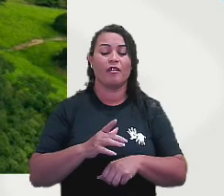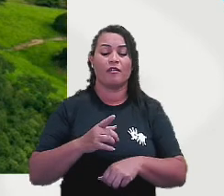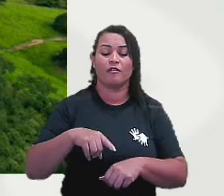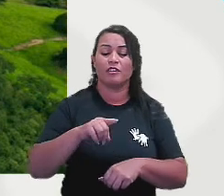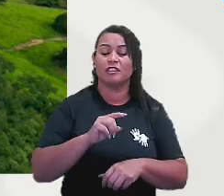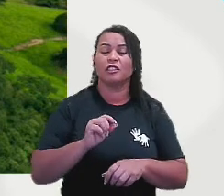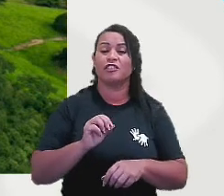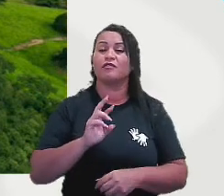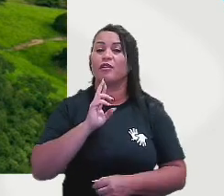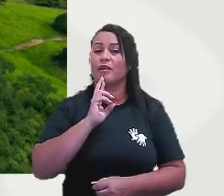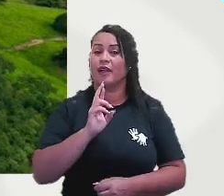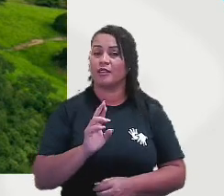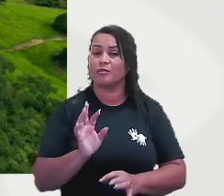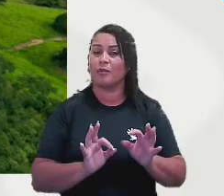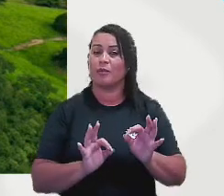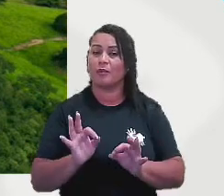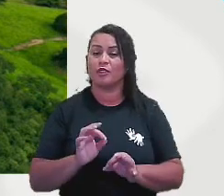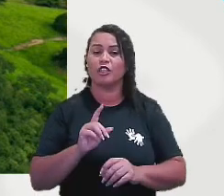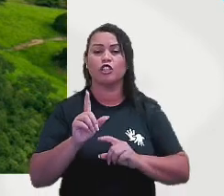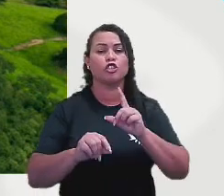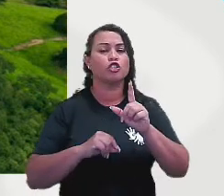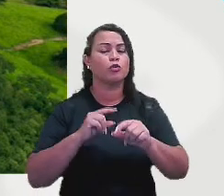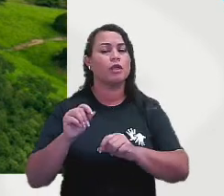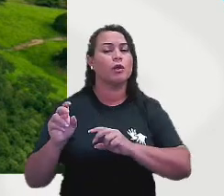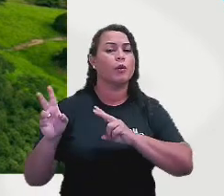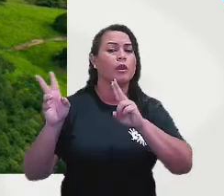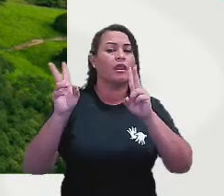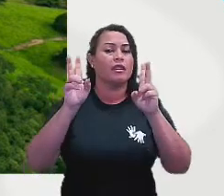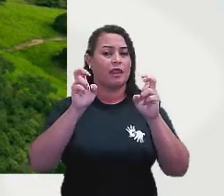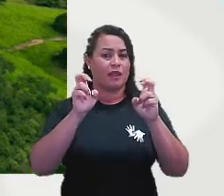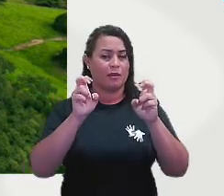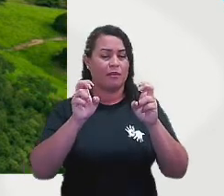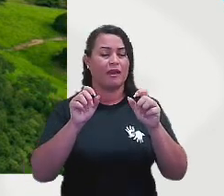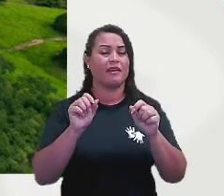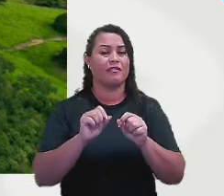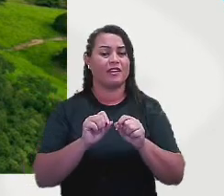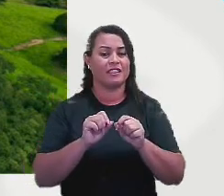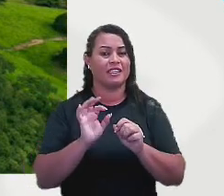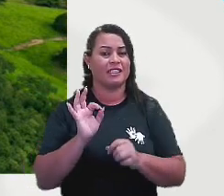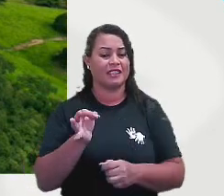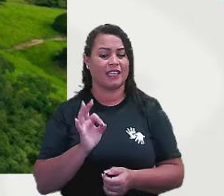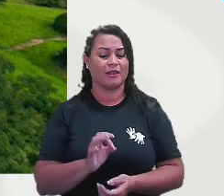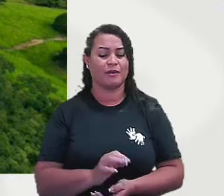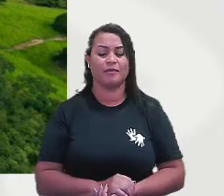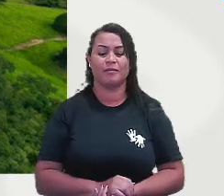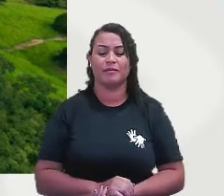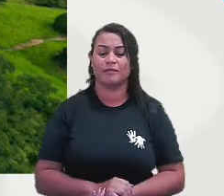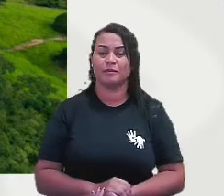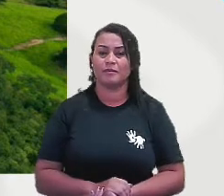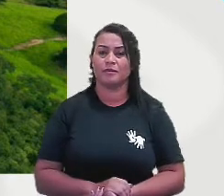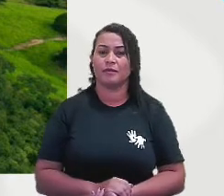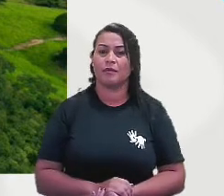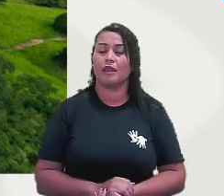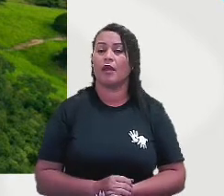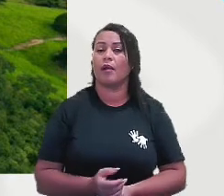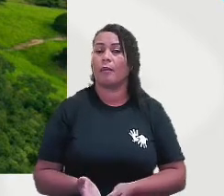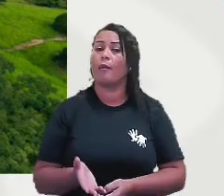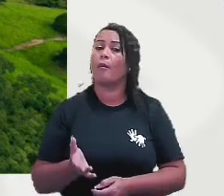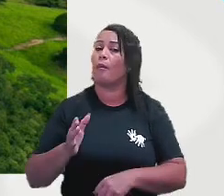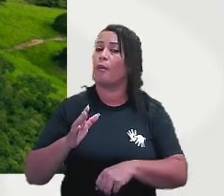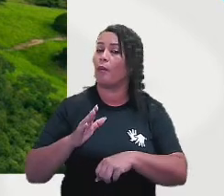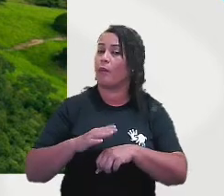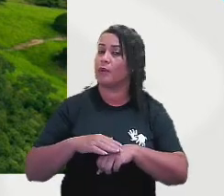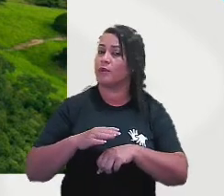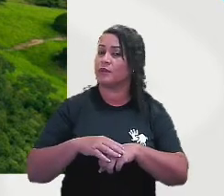que vão fazer aí, escolher um tema e produzir, tá certo? Produzir o texto